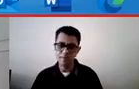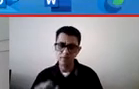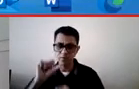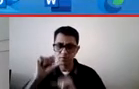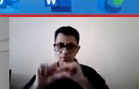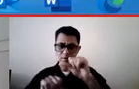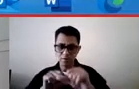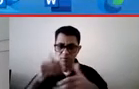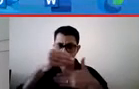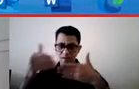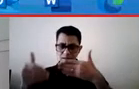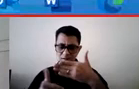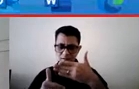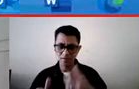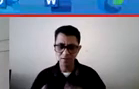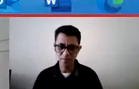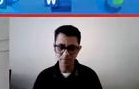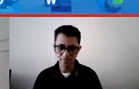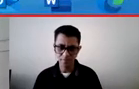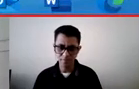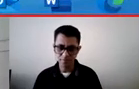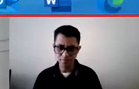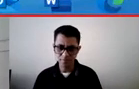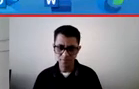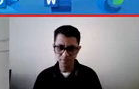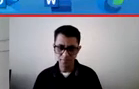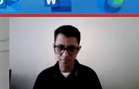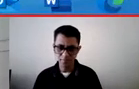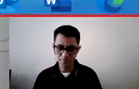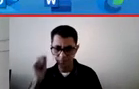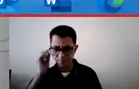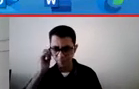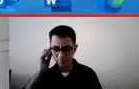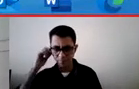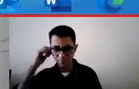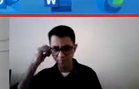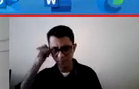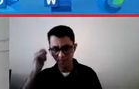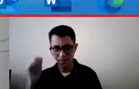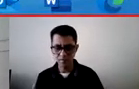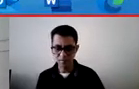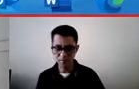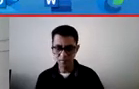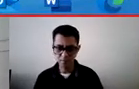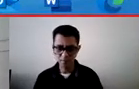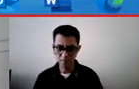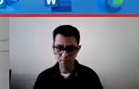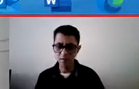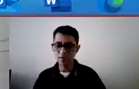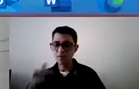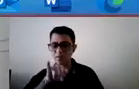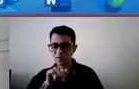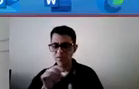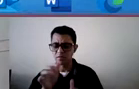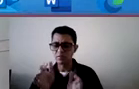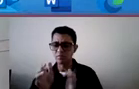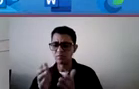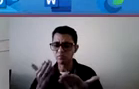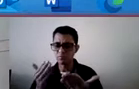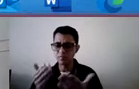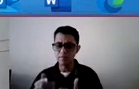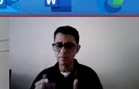Ah, peraí. Quiser comentar, Alexandra, fica à vontade. Ou qualquer um do grupo também. Isso,